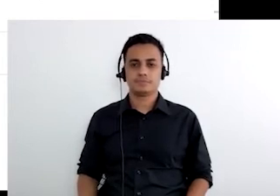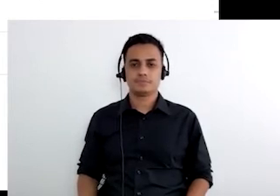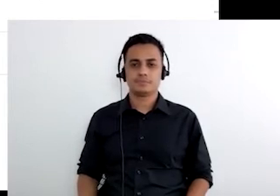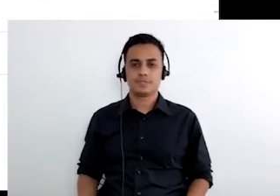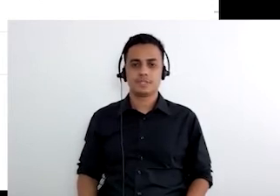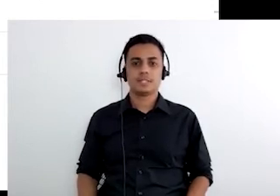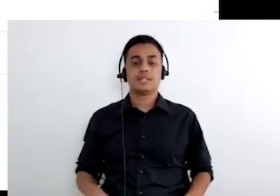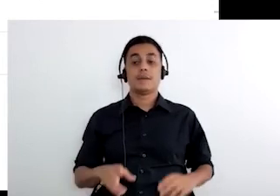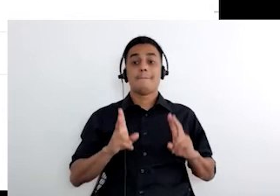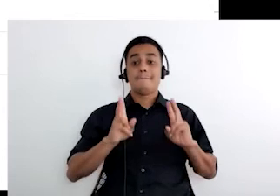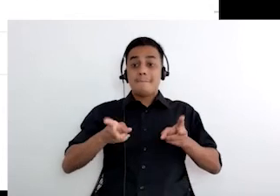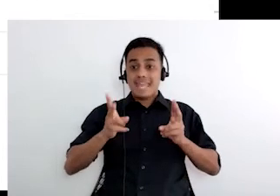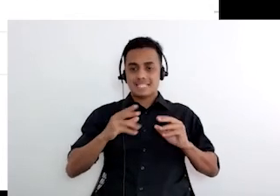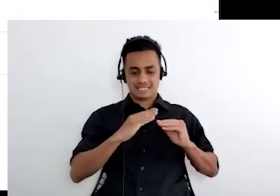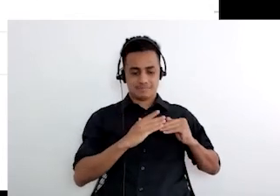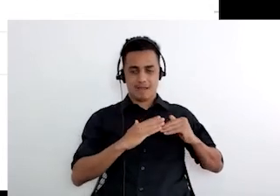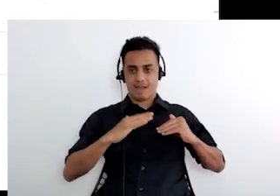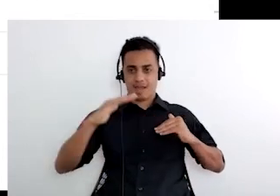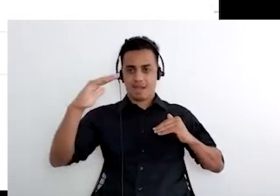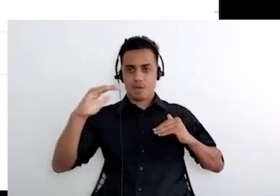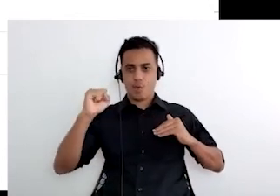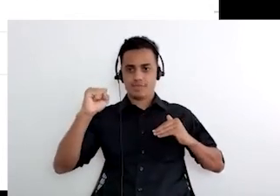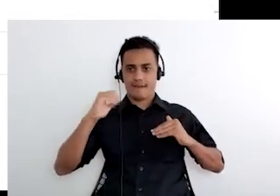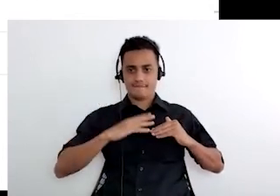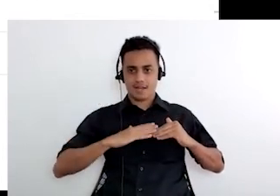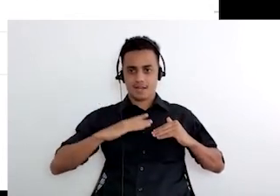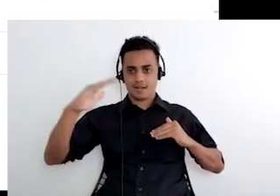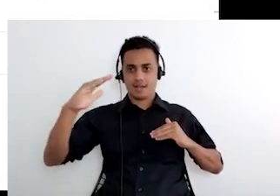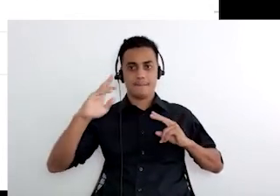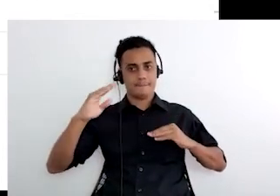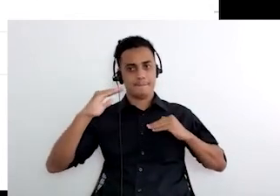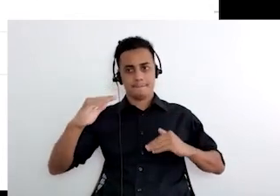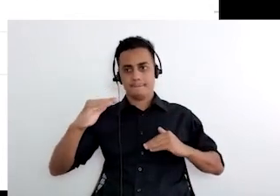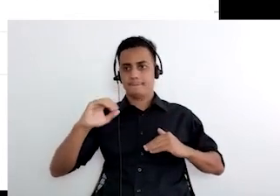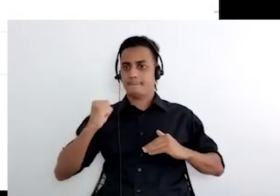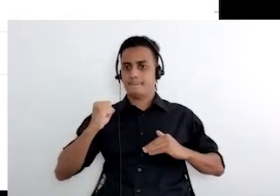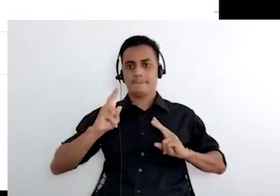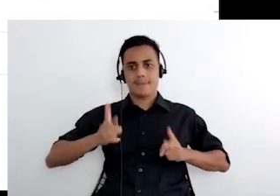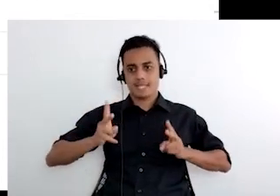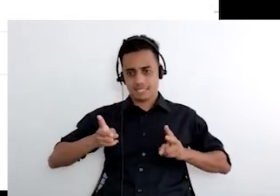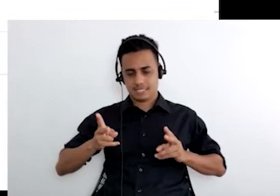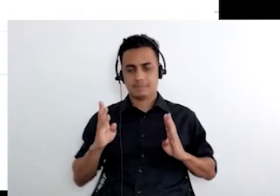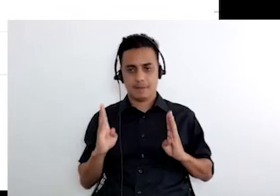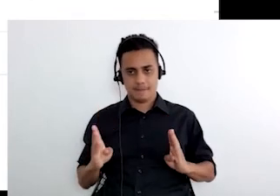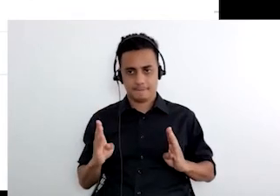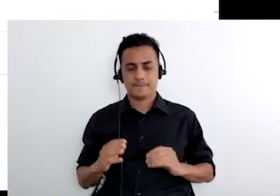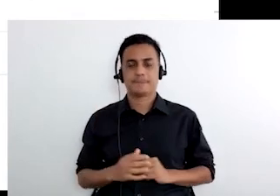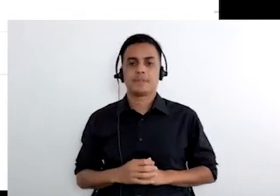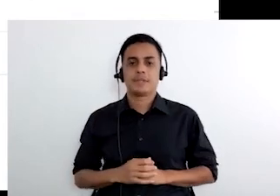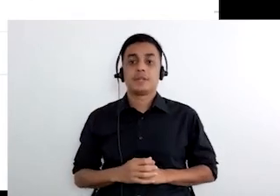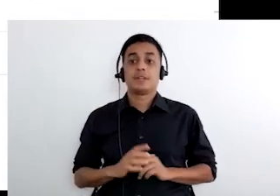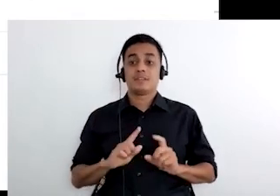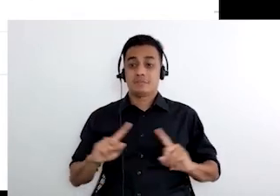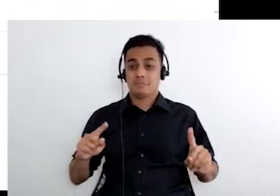octava. Só uma oitava mesmo. Só que eu quero que